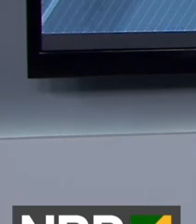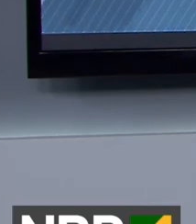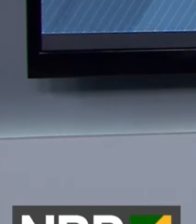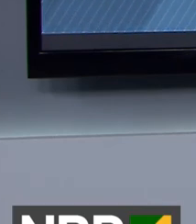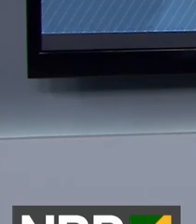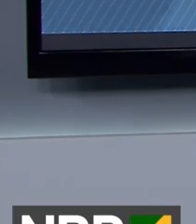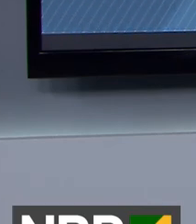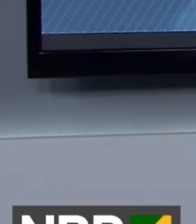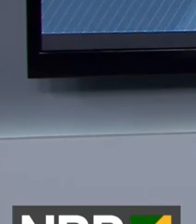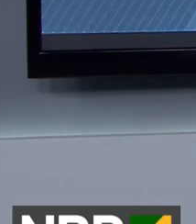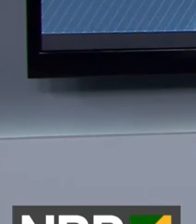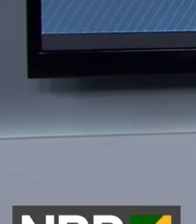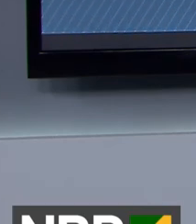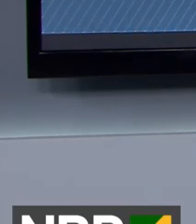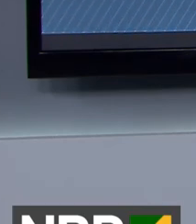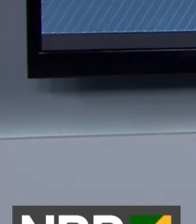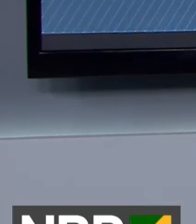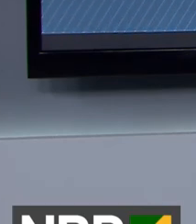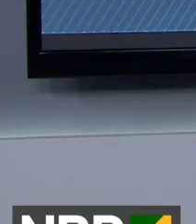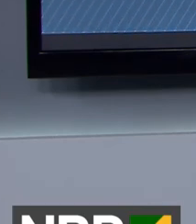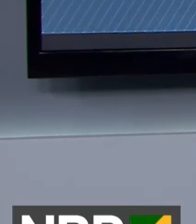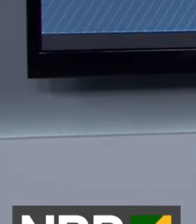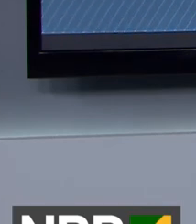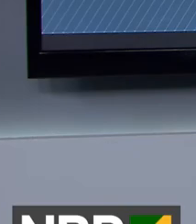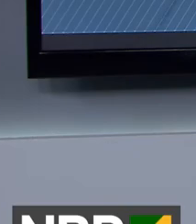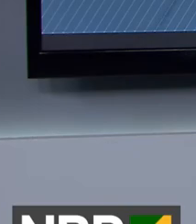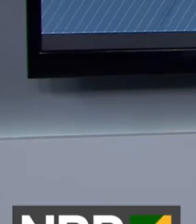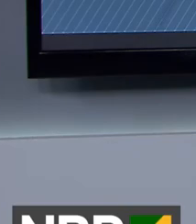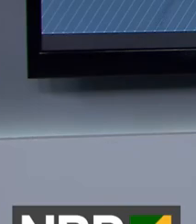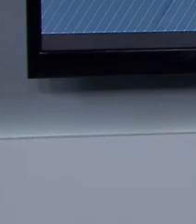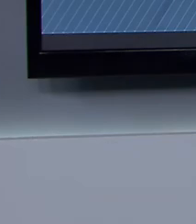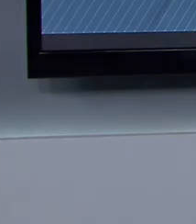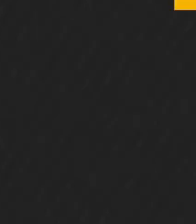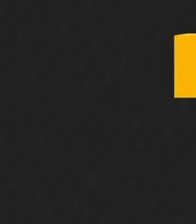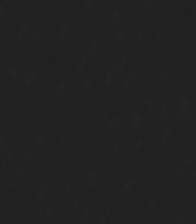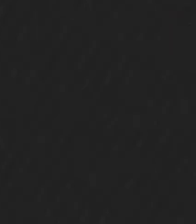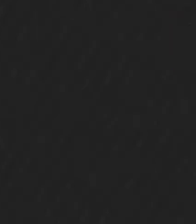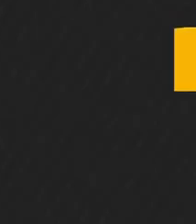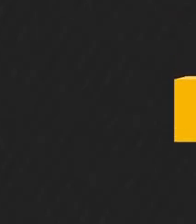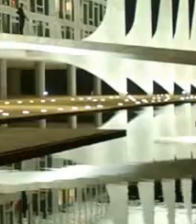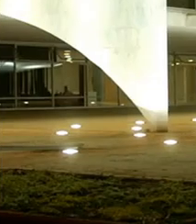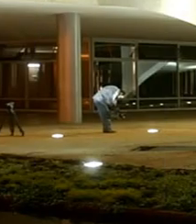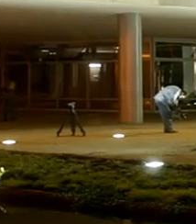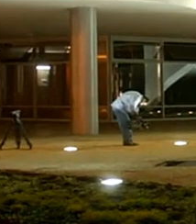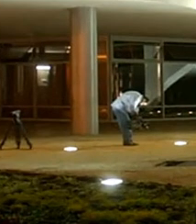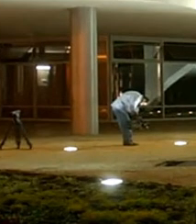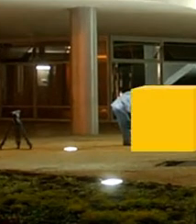Continue com a gente aqui na NBR, a TV do Governo Federal.